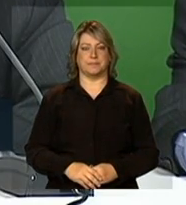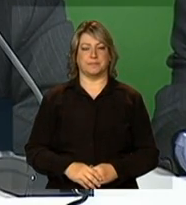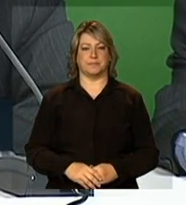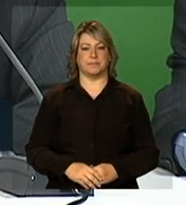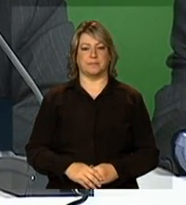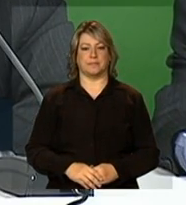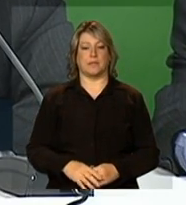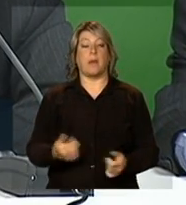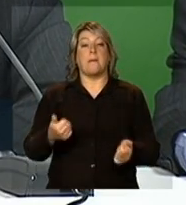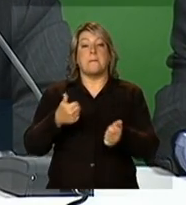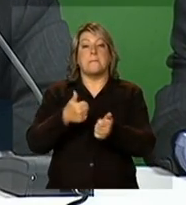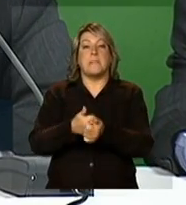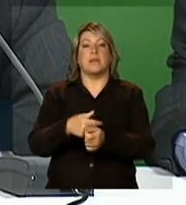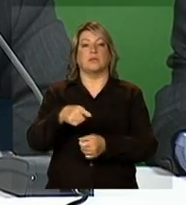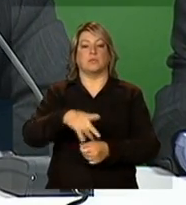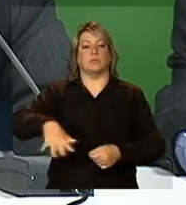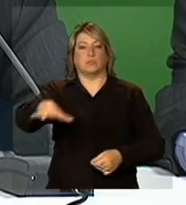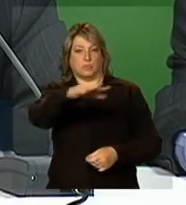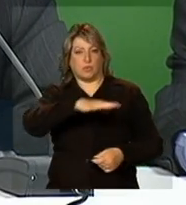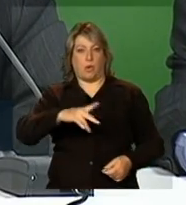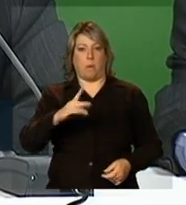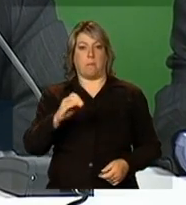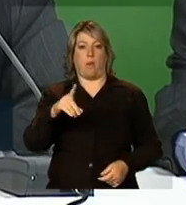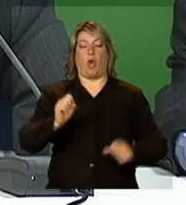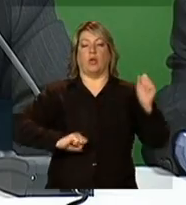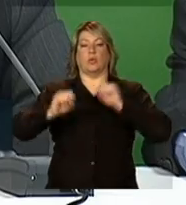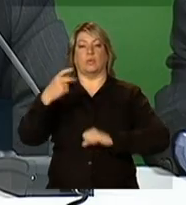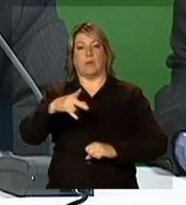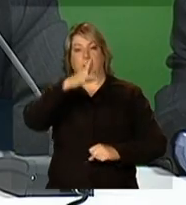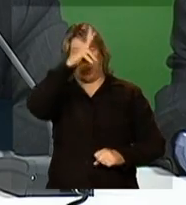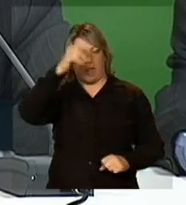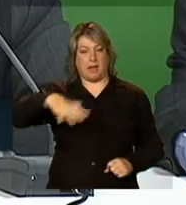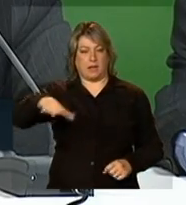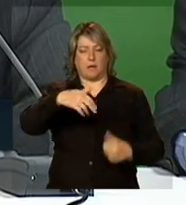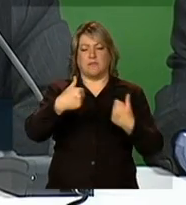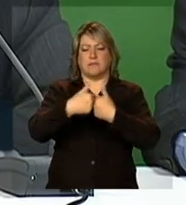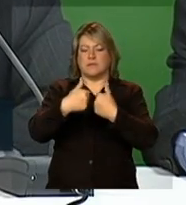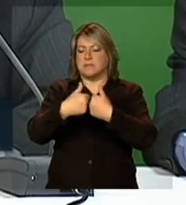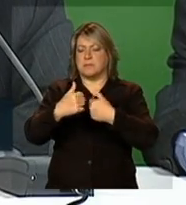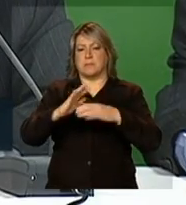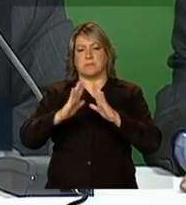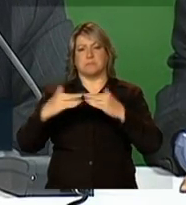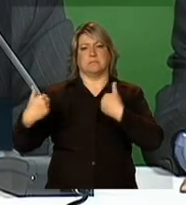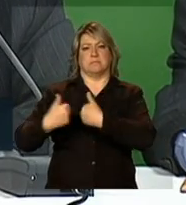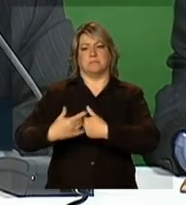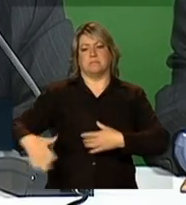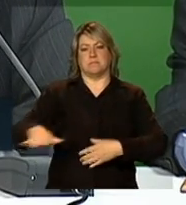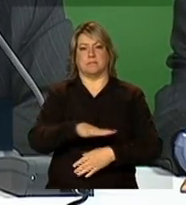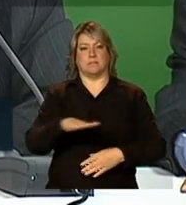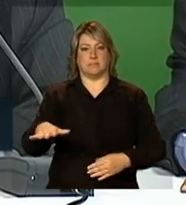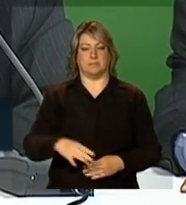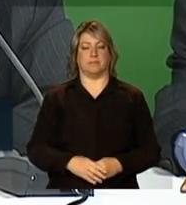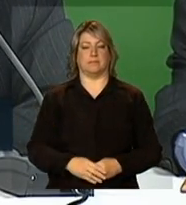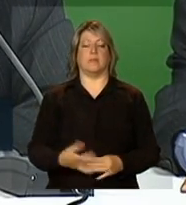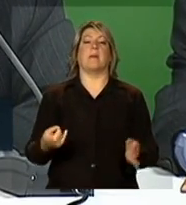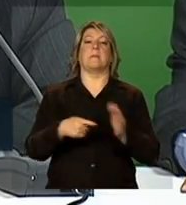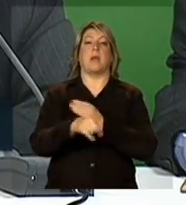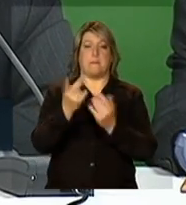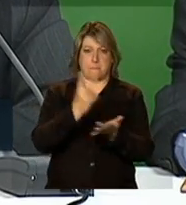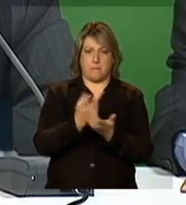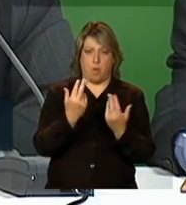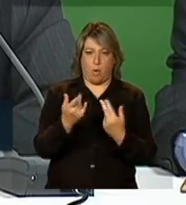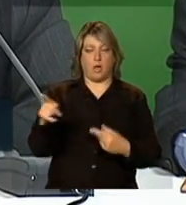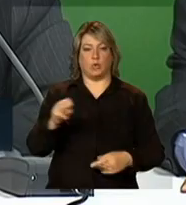É nas proximidades do polo industrial lá de Manaus. Certo. E a mesma coisa para esse do sul da Bahia? Como? A mesma coisa para esse do sul da Bahia?